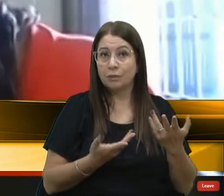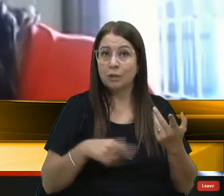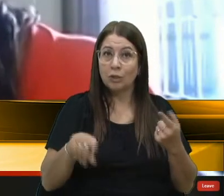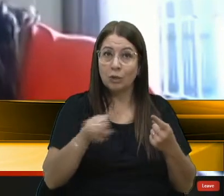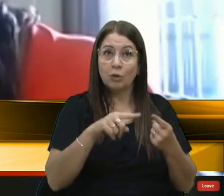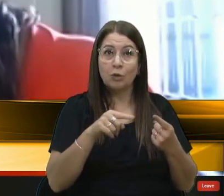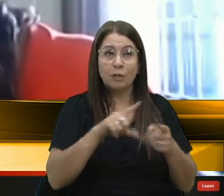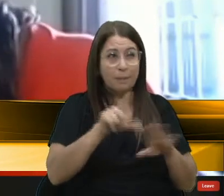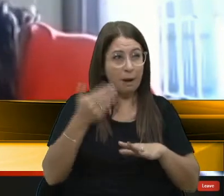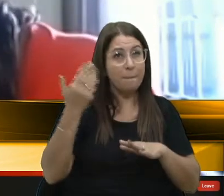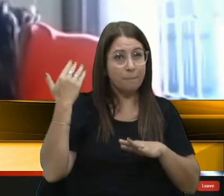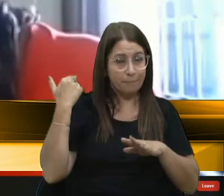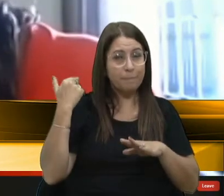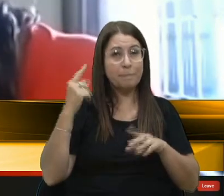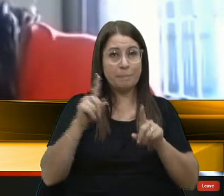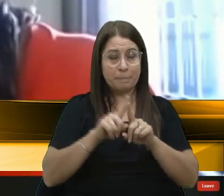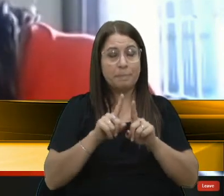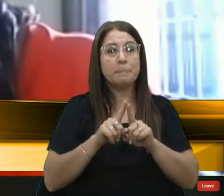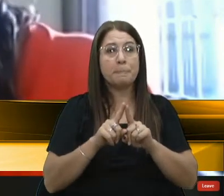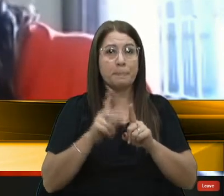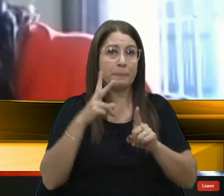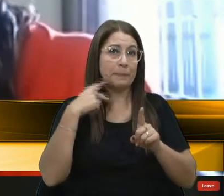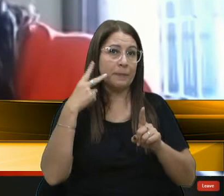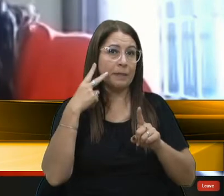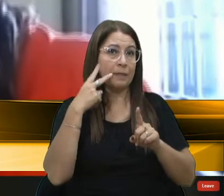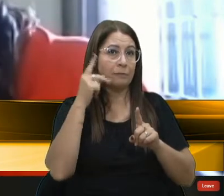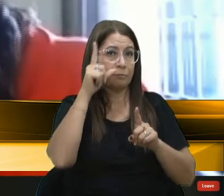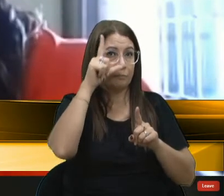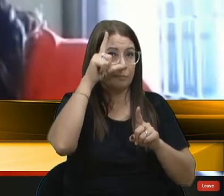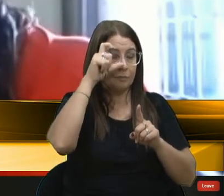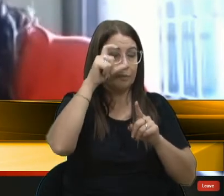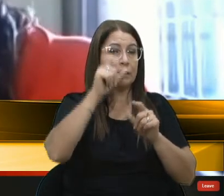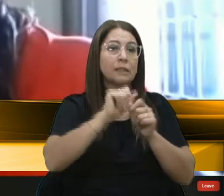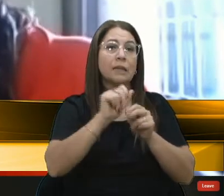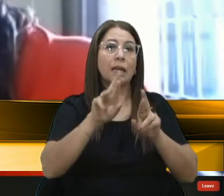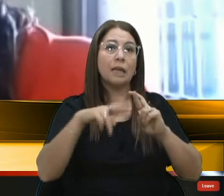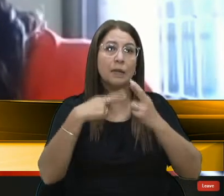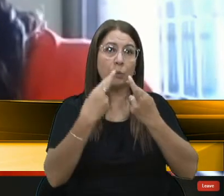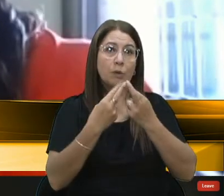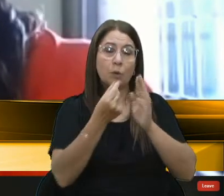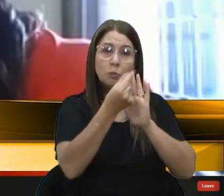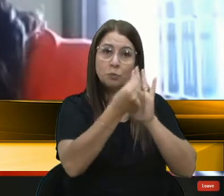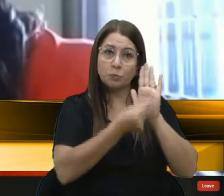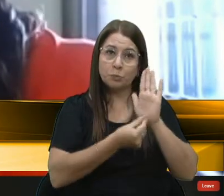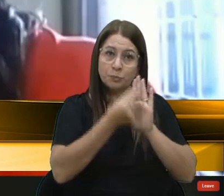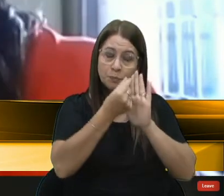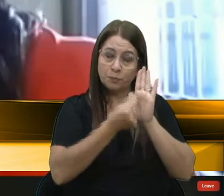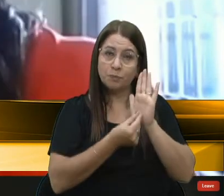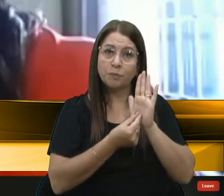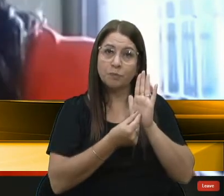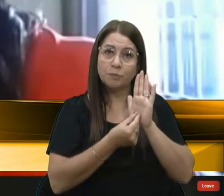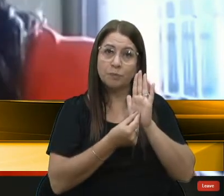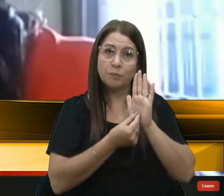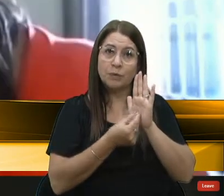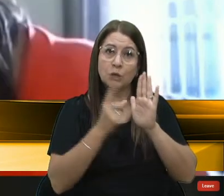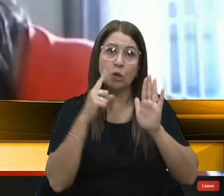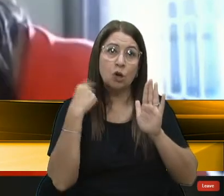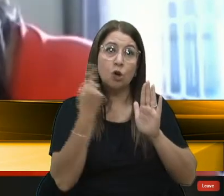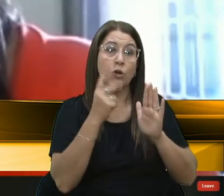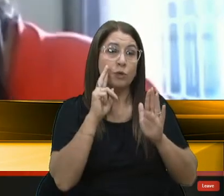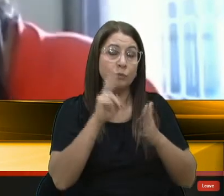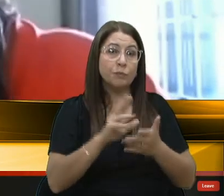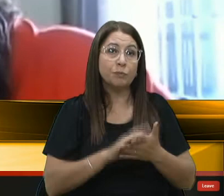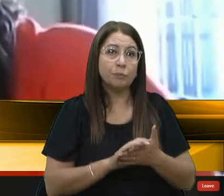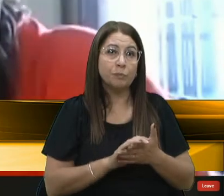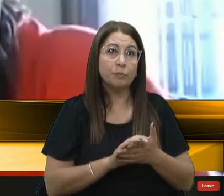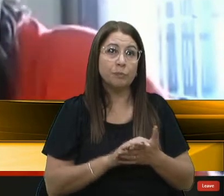na semana passada, inclusive com o vereador Scalco, né, na reunião do orçamento, e aí nós vimos que